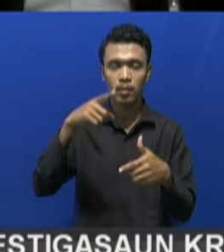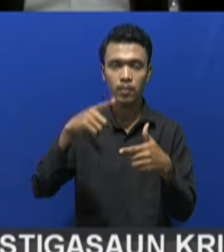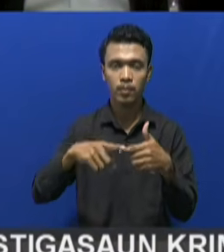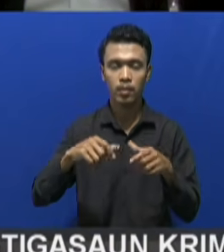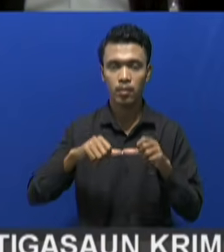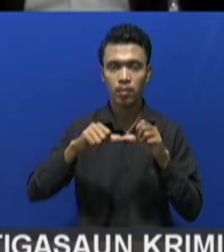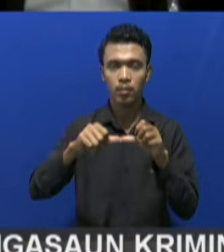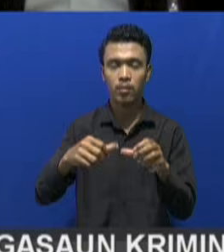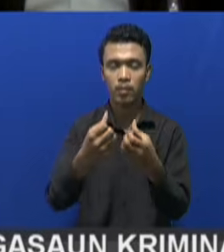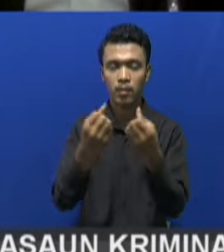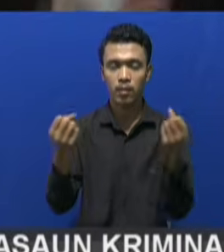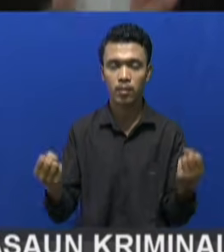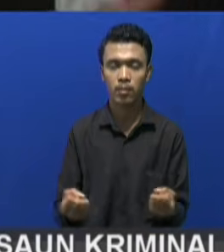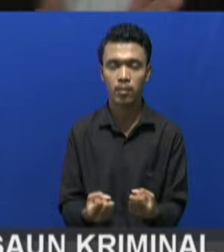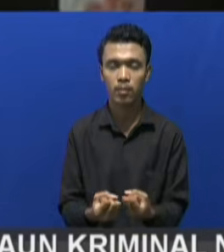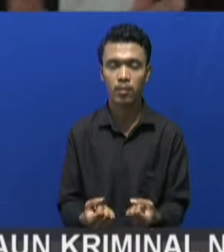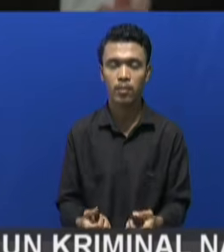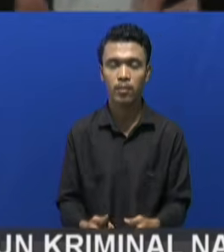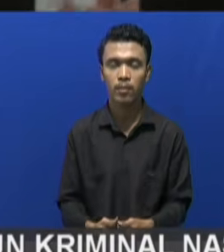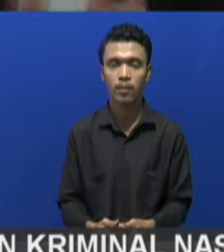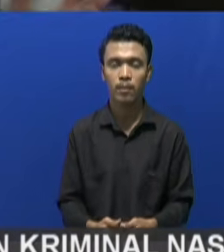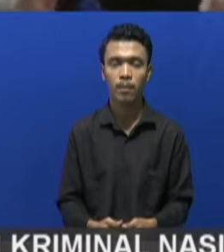continua Bahia Suco. Dalai Datan,